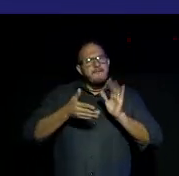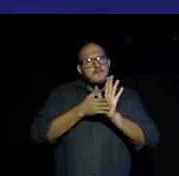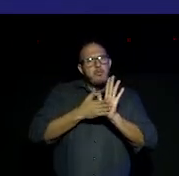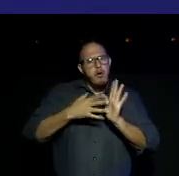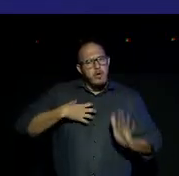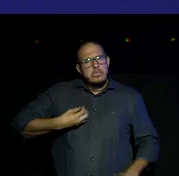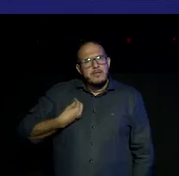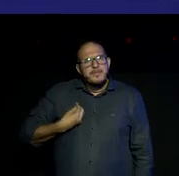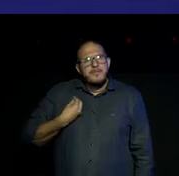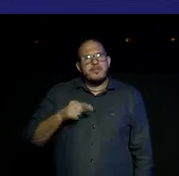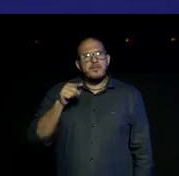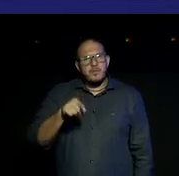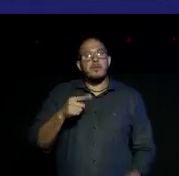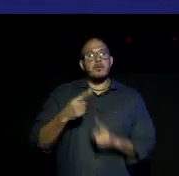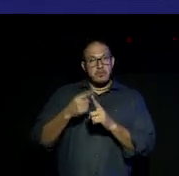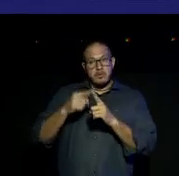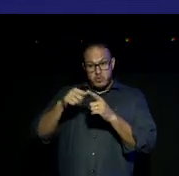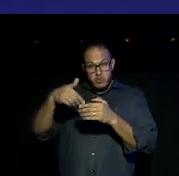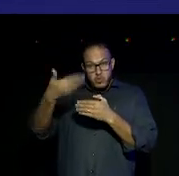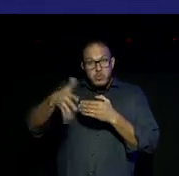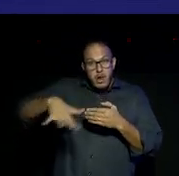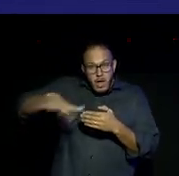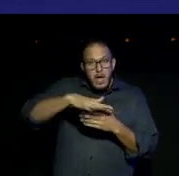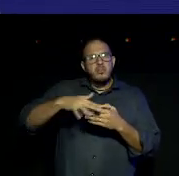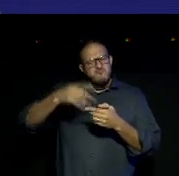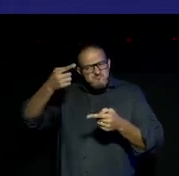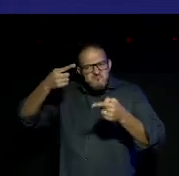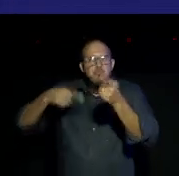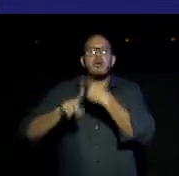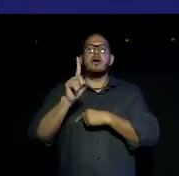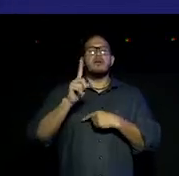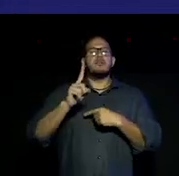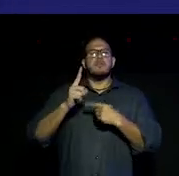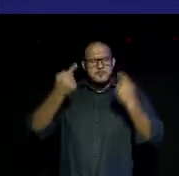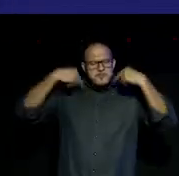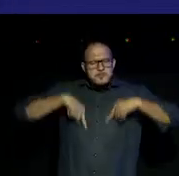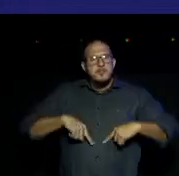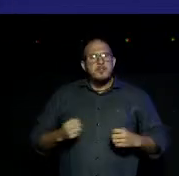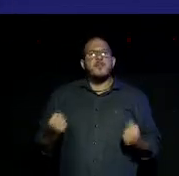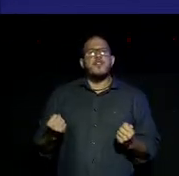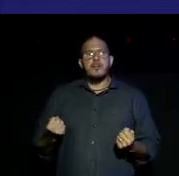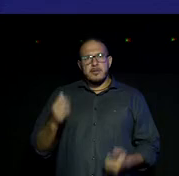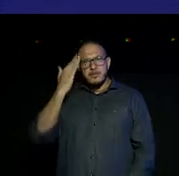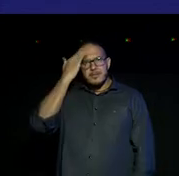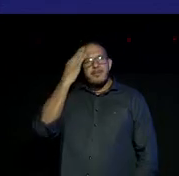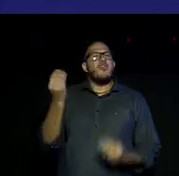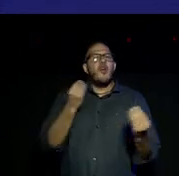me propondo com isso? Porque do outro lado dos espinhos, você vai sair um ser humano melhor. Com a pele mais resistente,